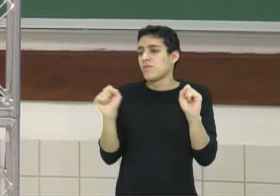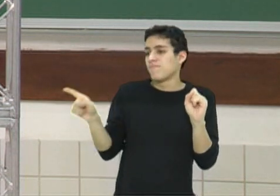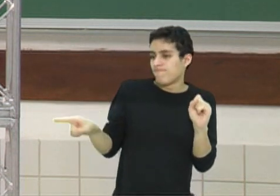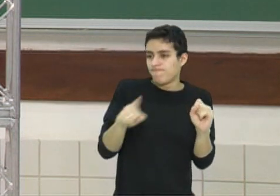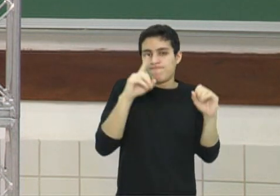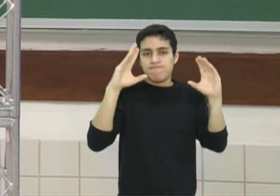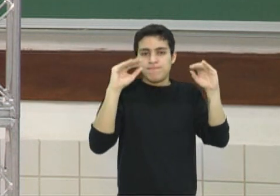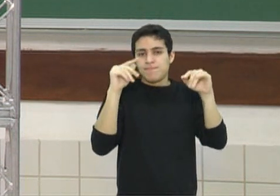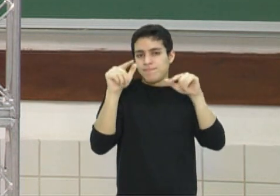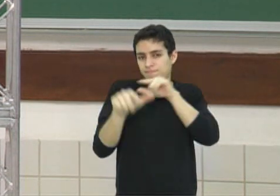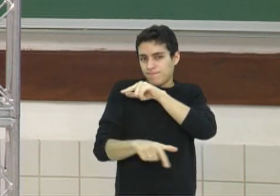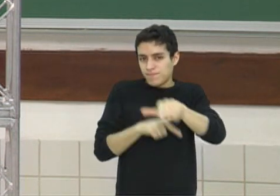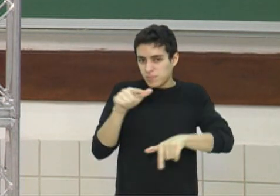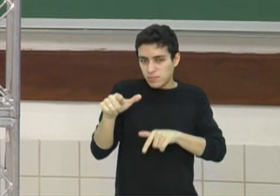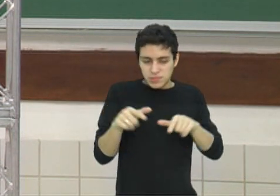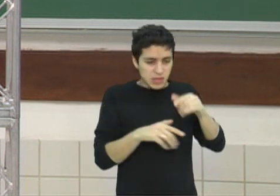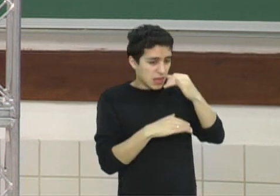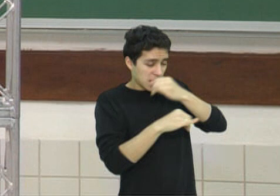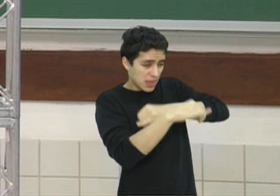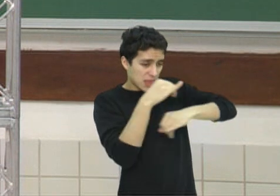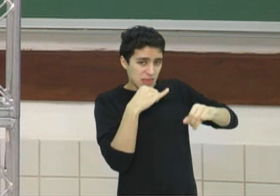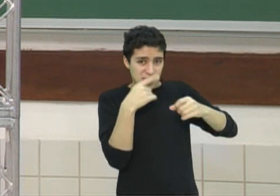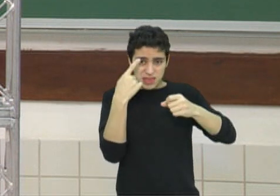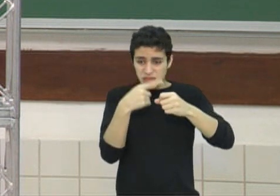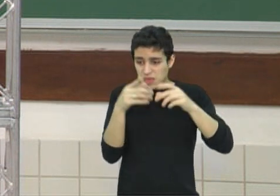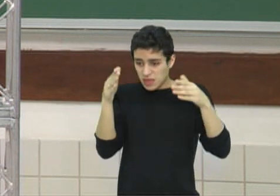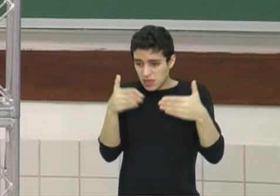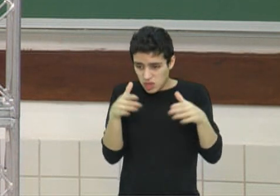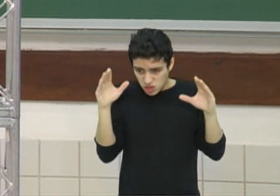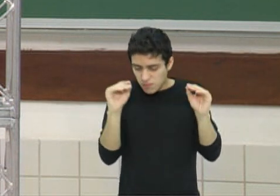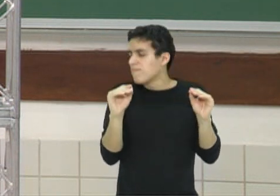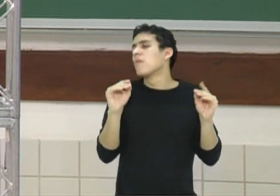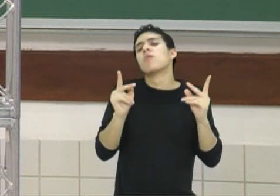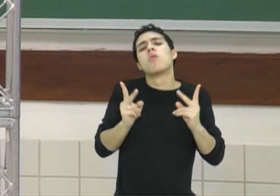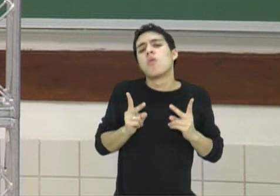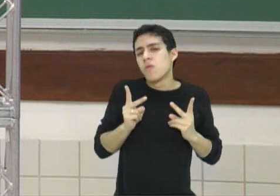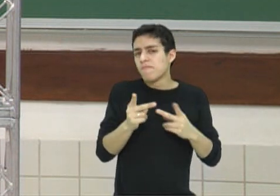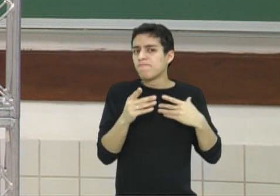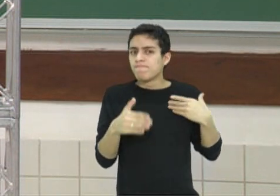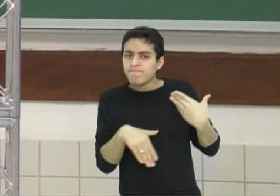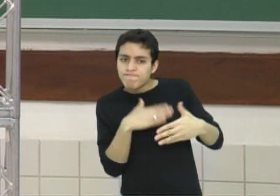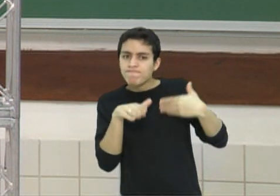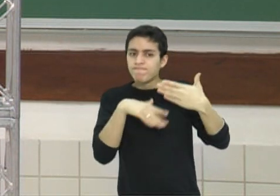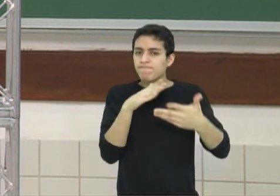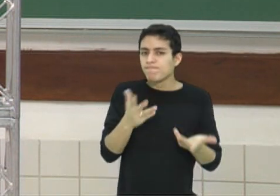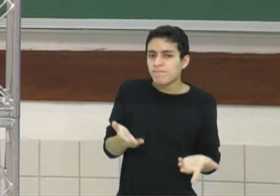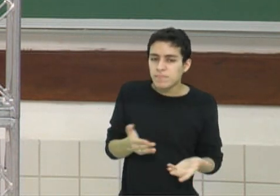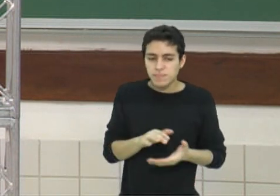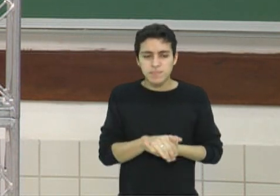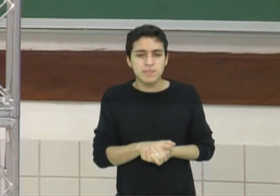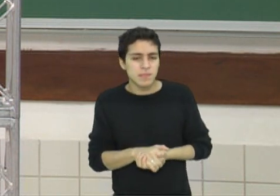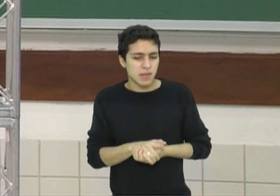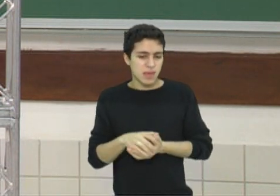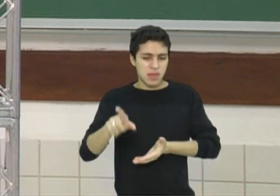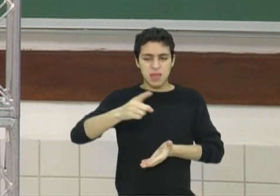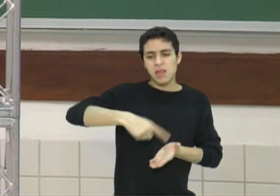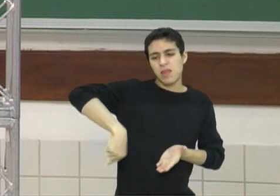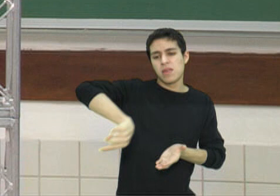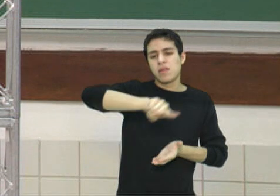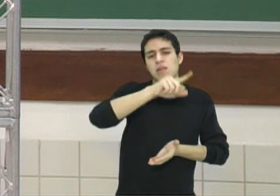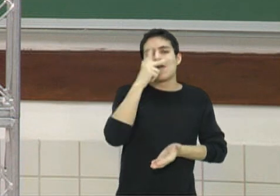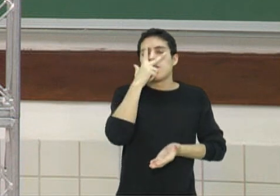noite. Com energia elétrica, as cidades elas não se fechavam durante a noite, elas agora ficavam abertas. Então nós tínhamos